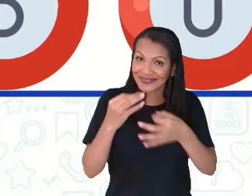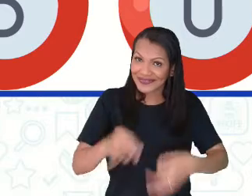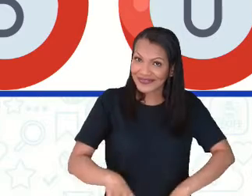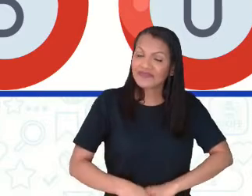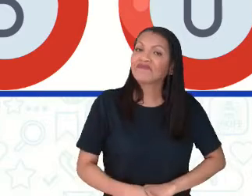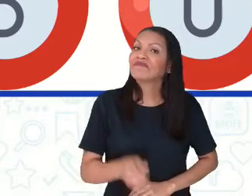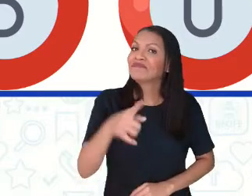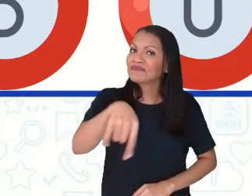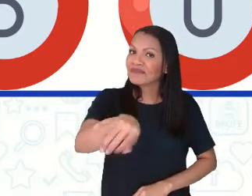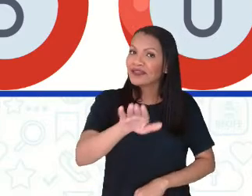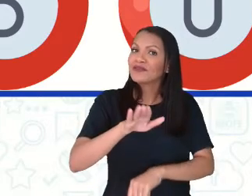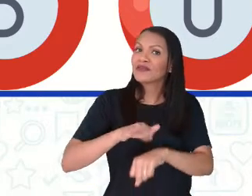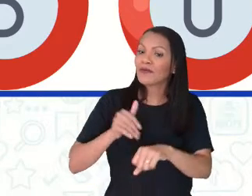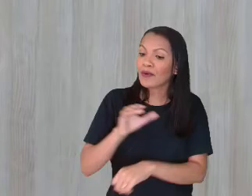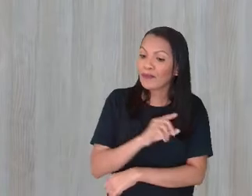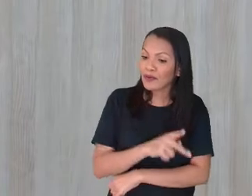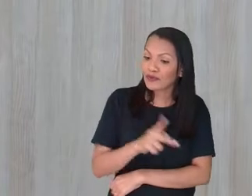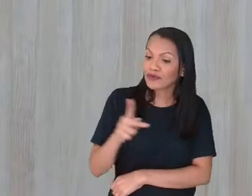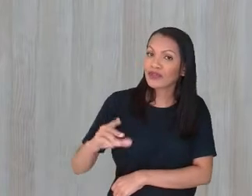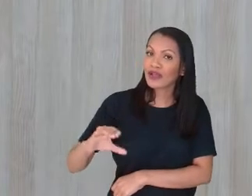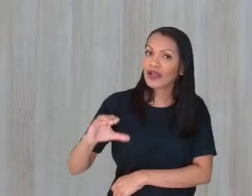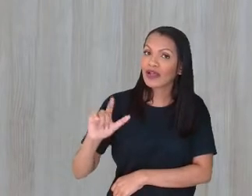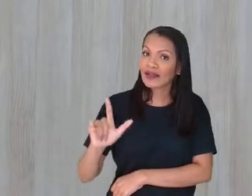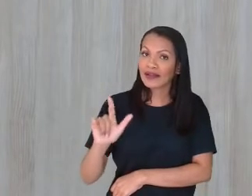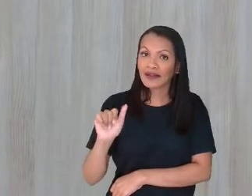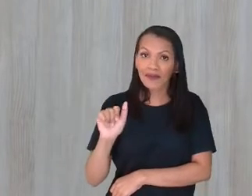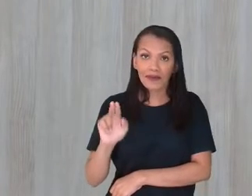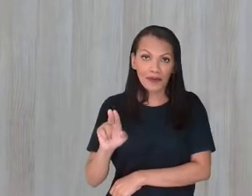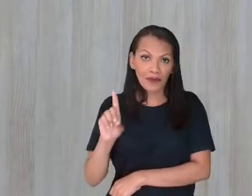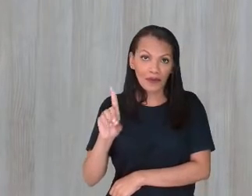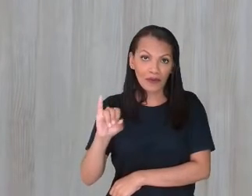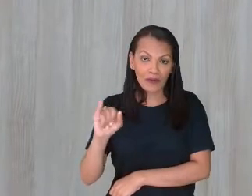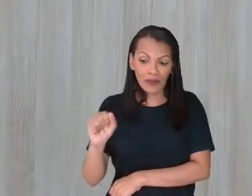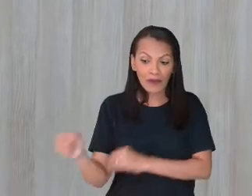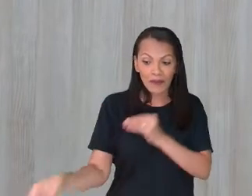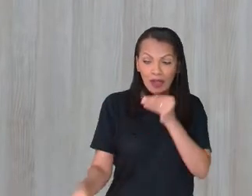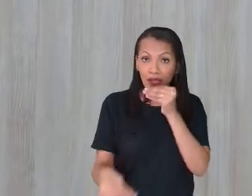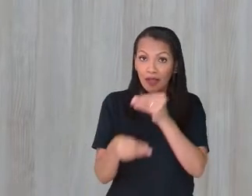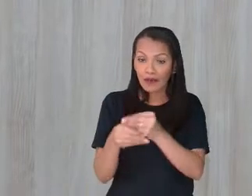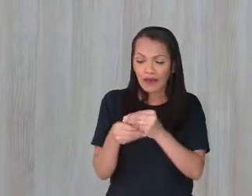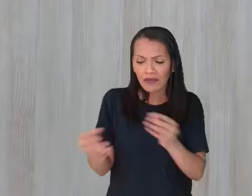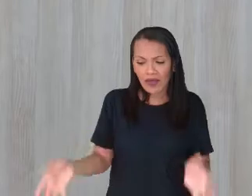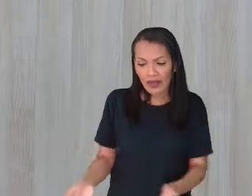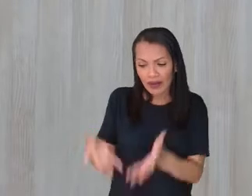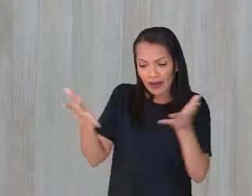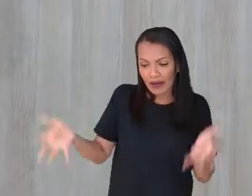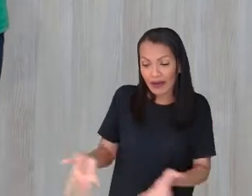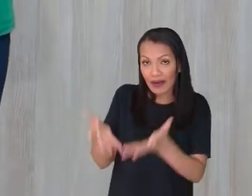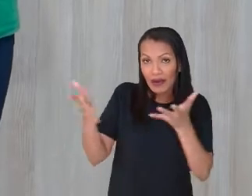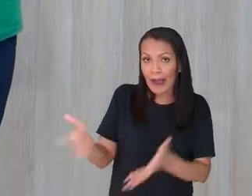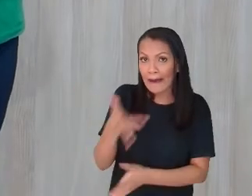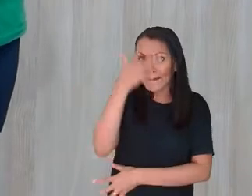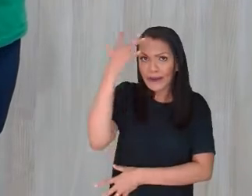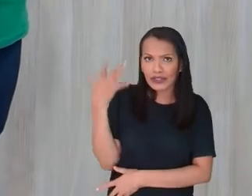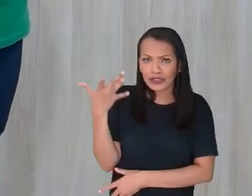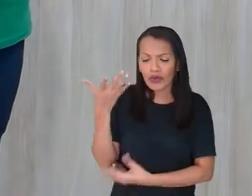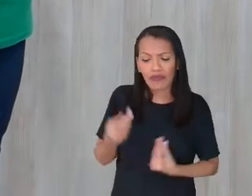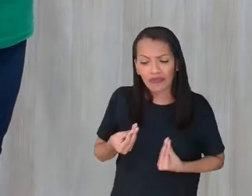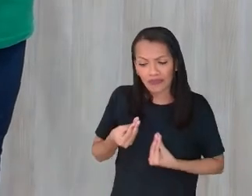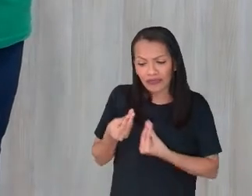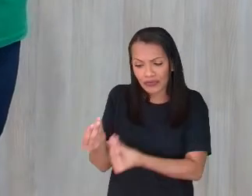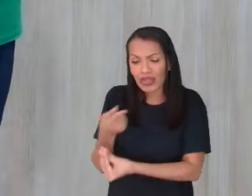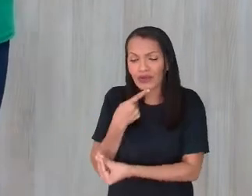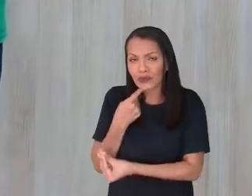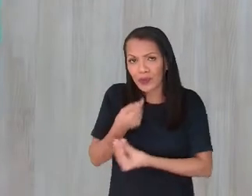E aí eu vou chamar a professora Cláudia para ela complementar aí essa questão desse incentivo ao doador, né, a sermos doadores